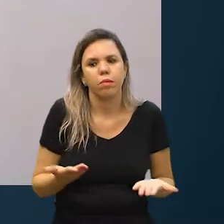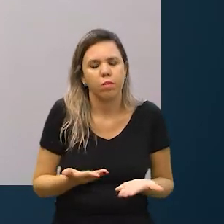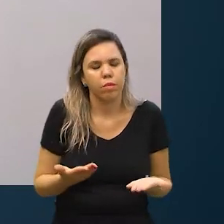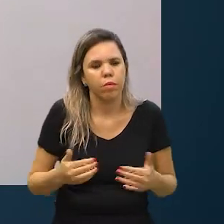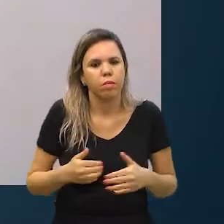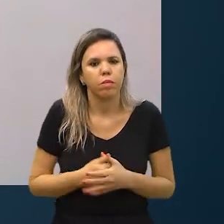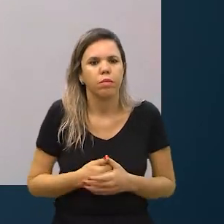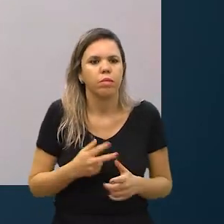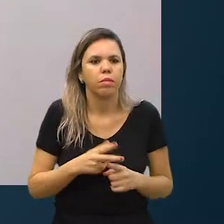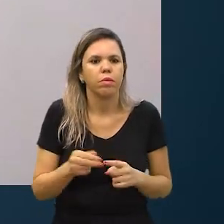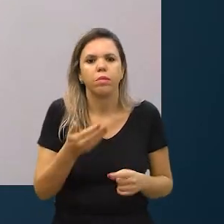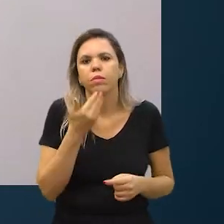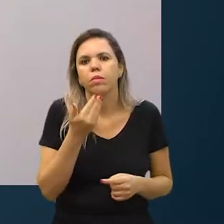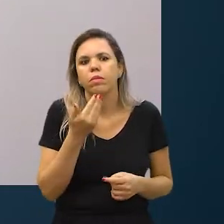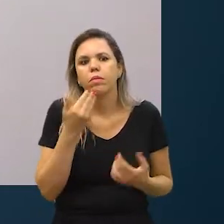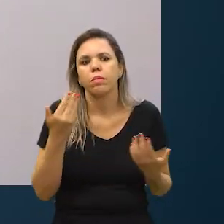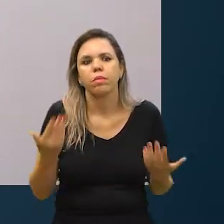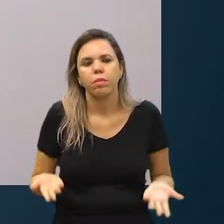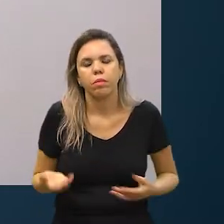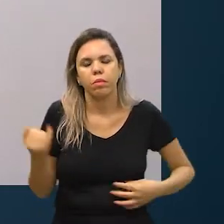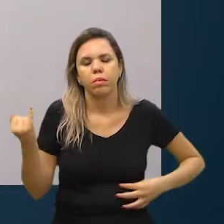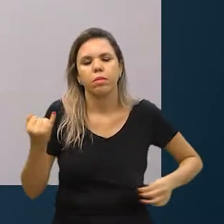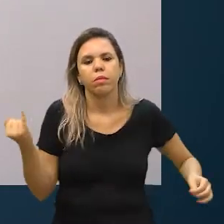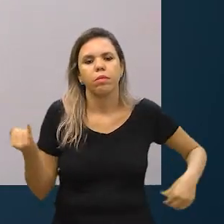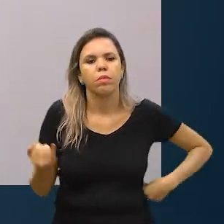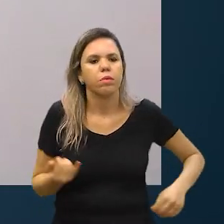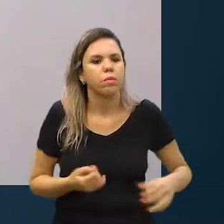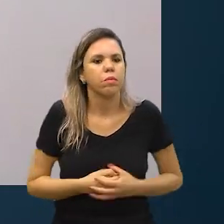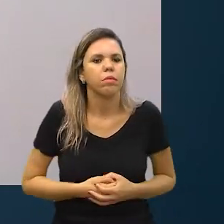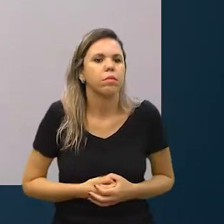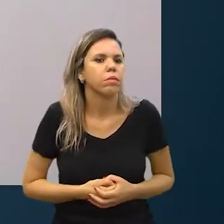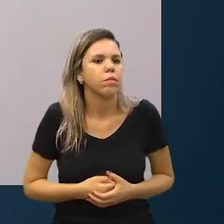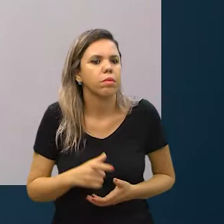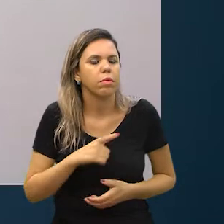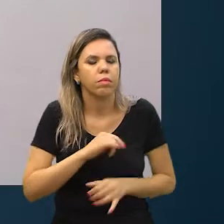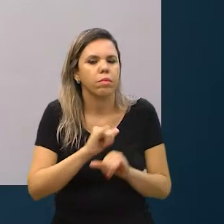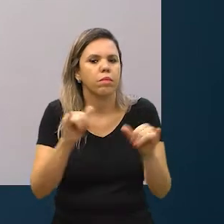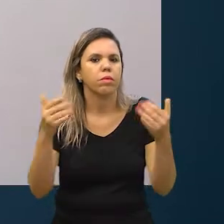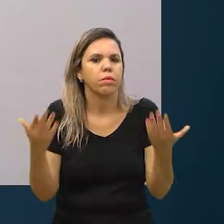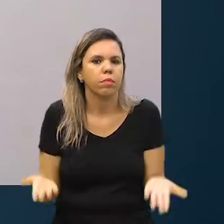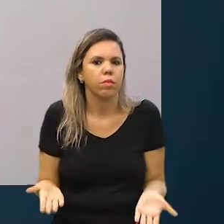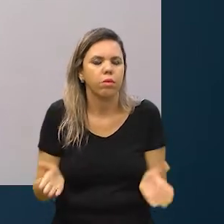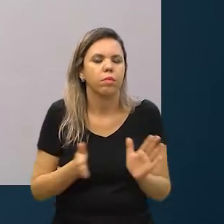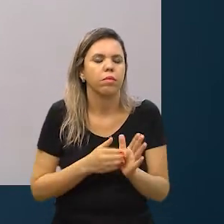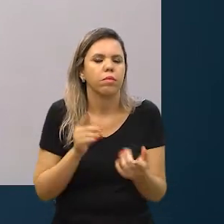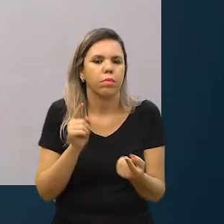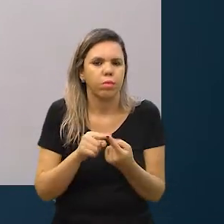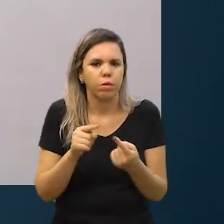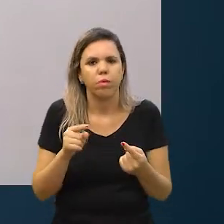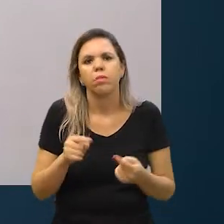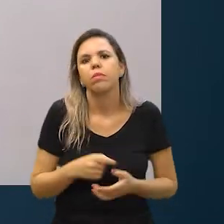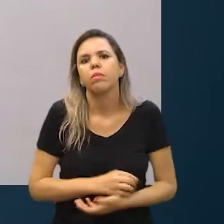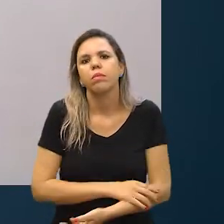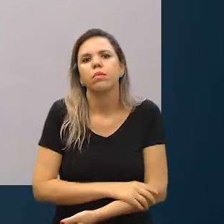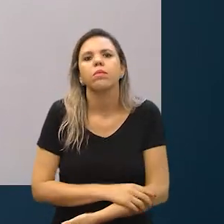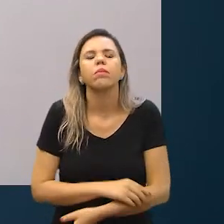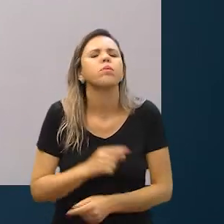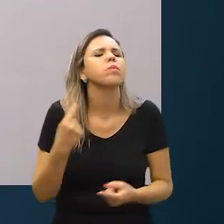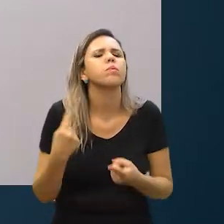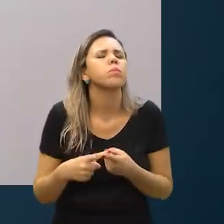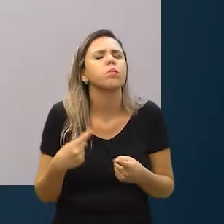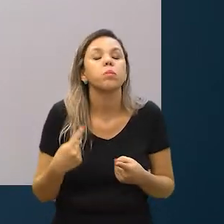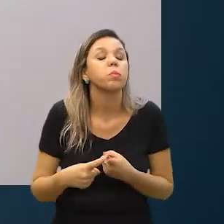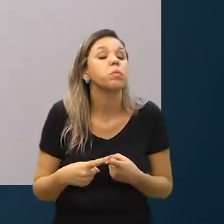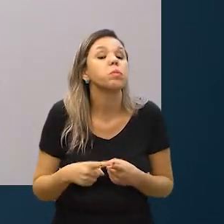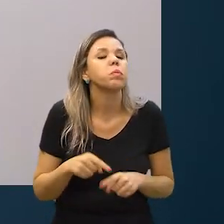e levanta com uma facilidade, né? Então, o mais importante que eu tenho que dizer para vocês é o propósito, né, que é o famoso porquê.